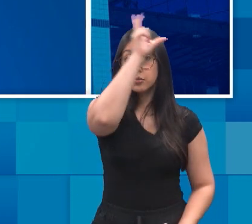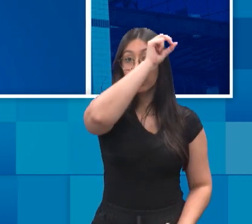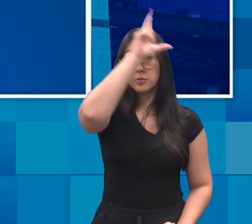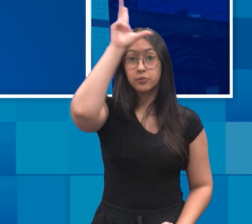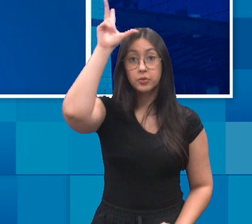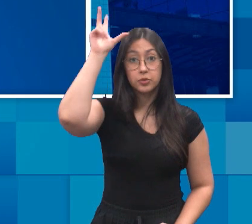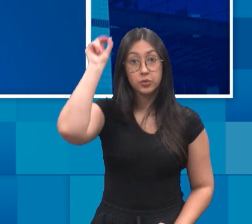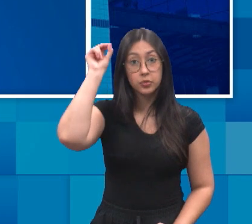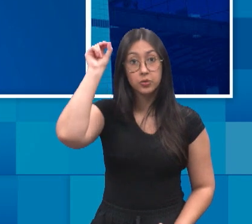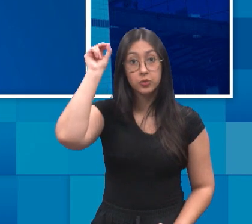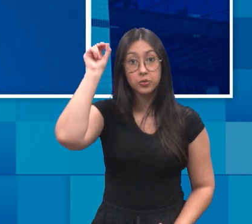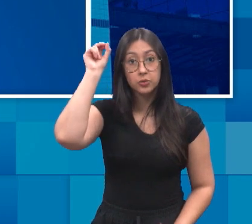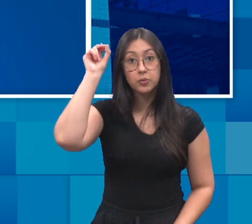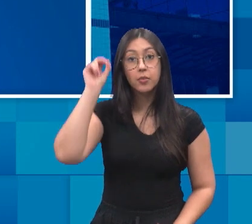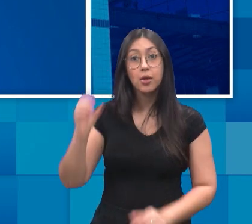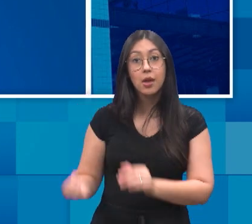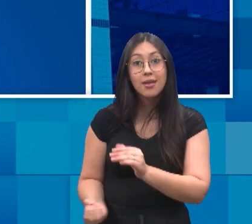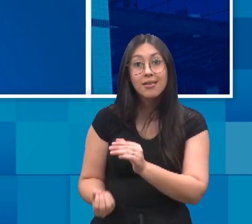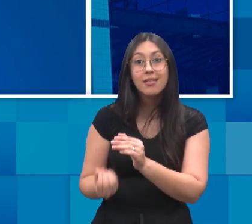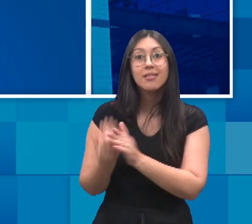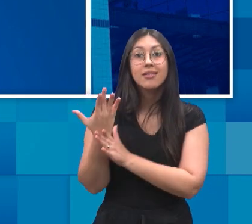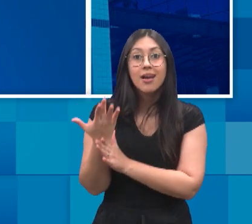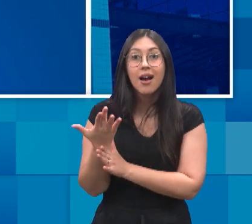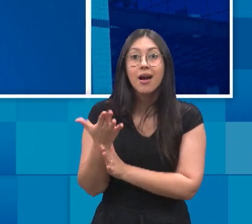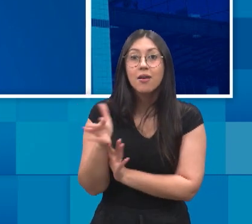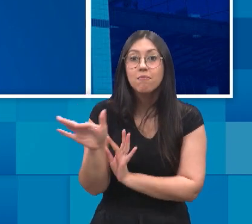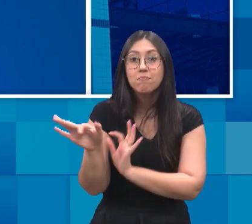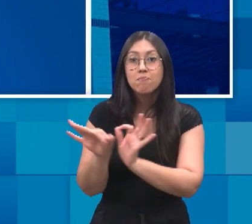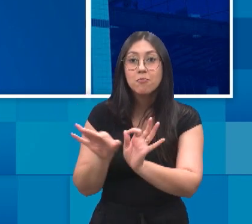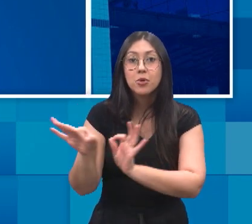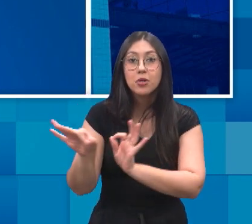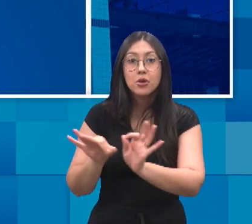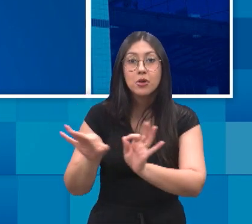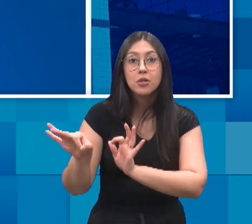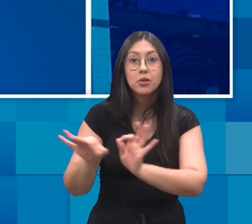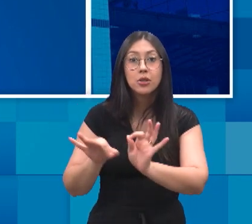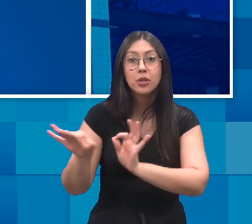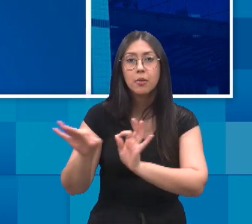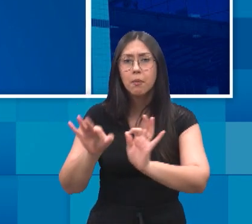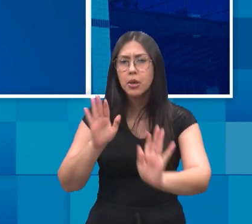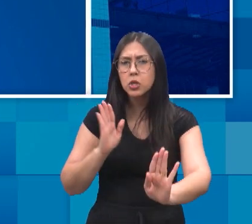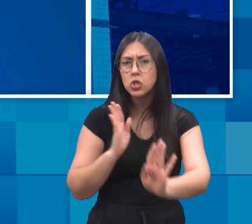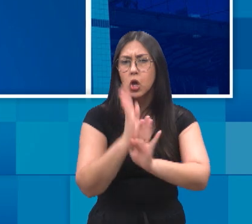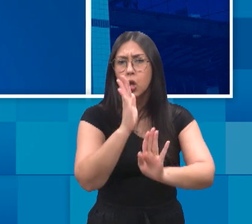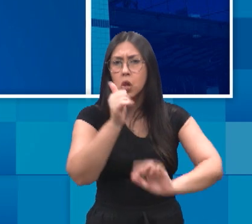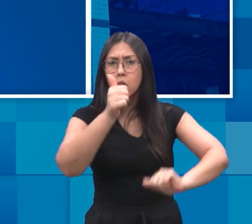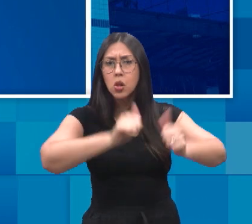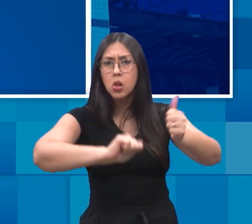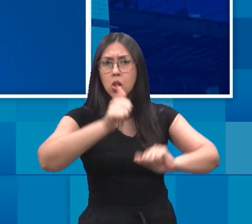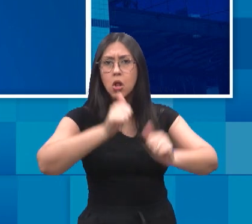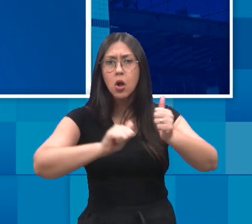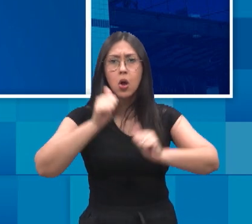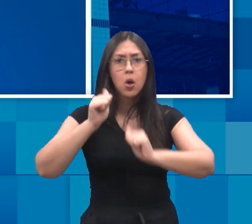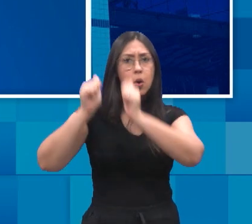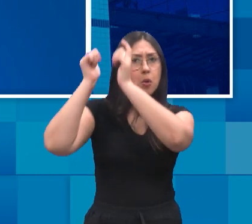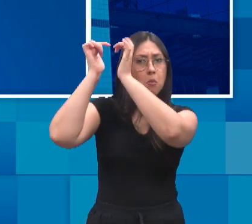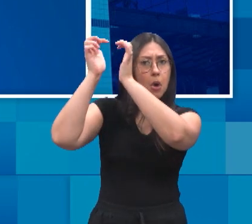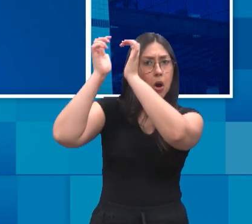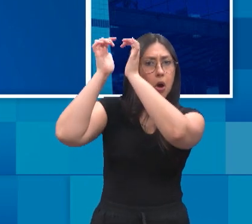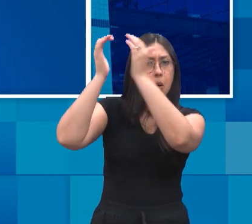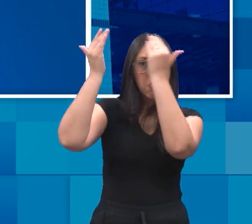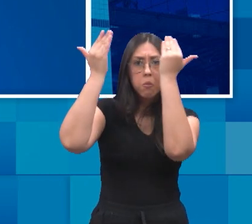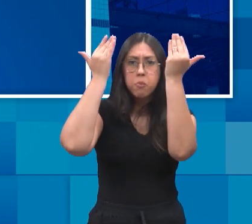Poder Executivo a criar e implantar o programa de diagnóstico e avaliação neuropsicológica